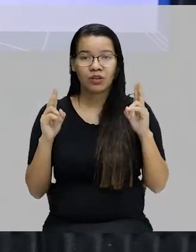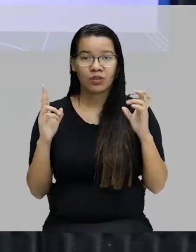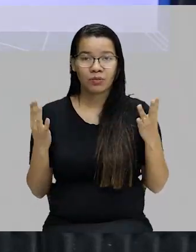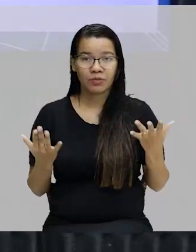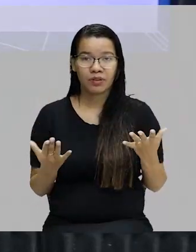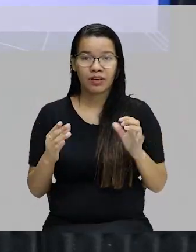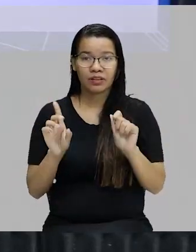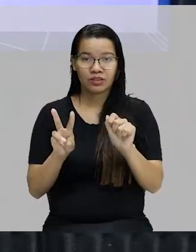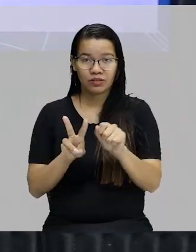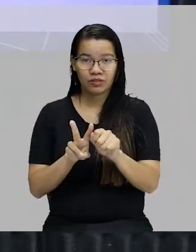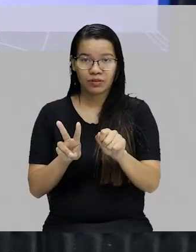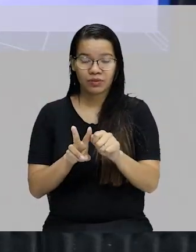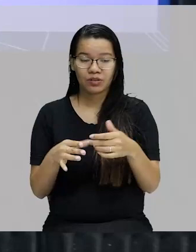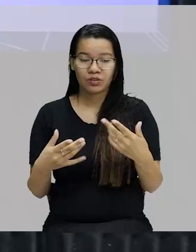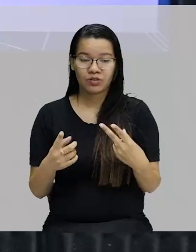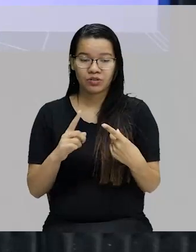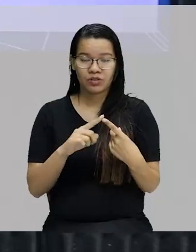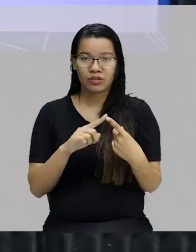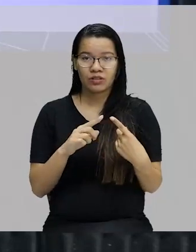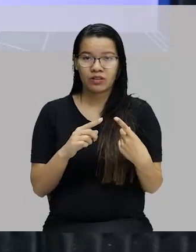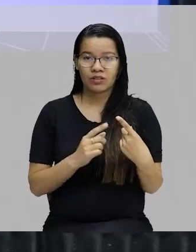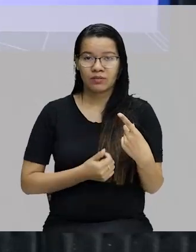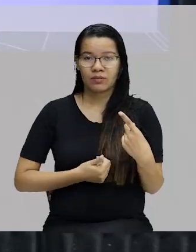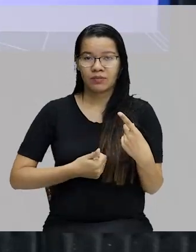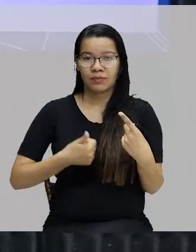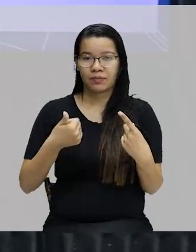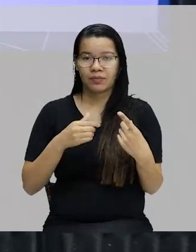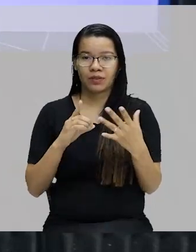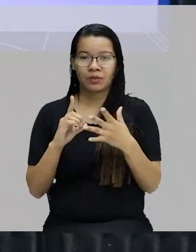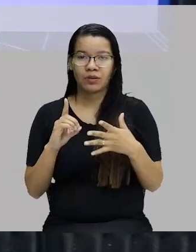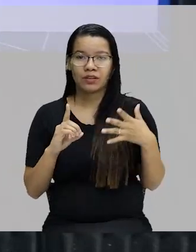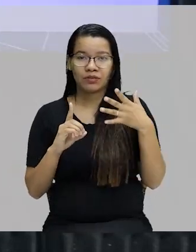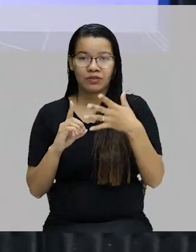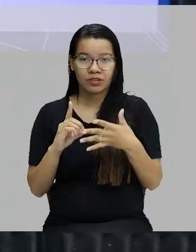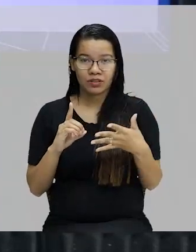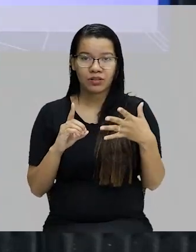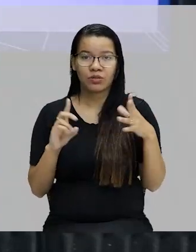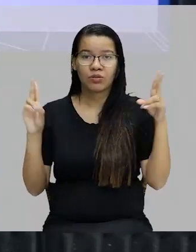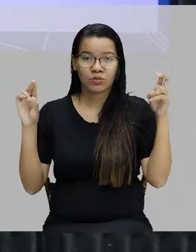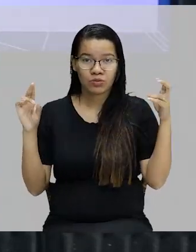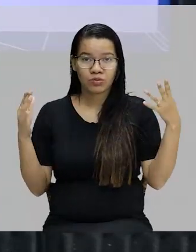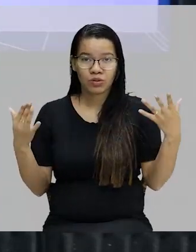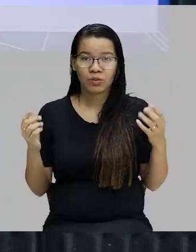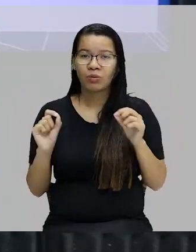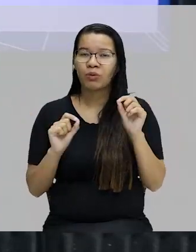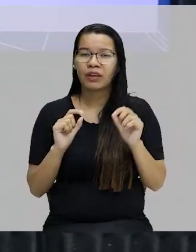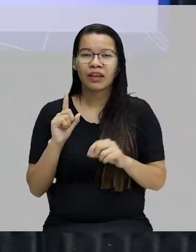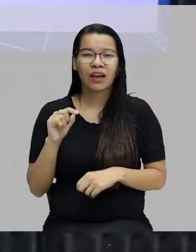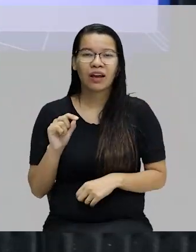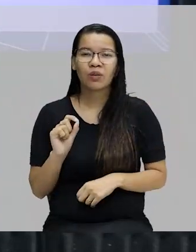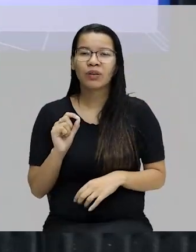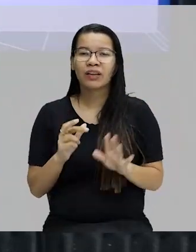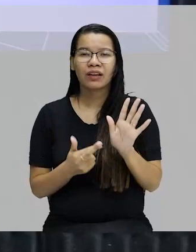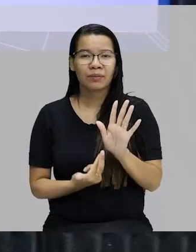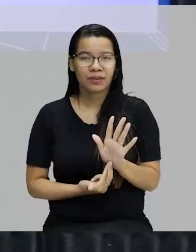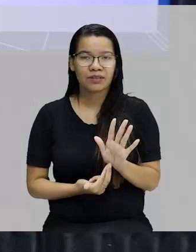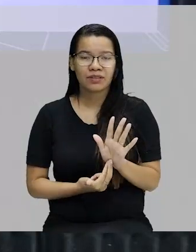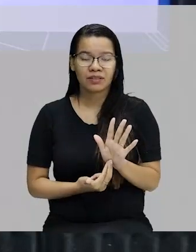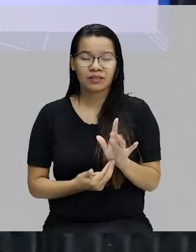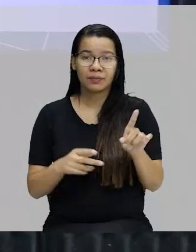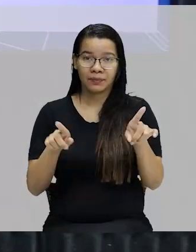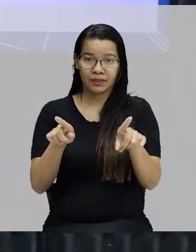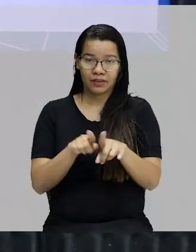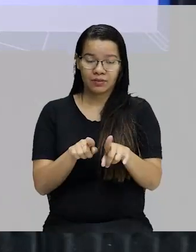ter definition. Primeiro, uma definição sobre os advérbios, o que é essa classe gramatical, o que ela representa.